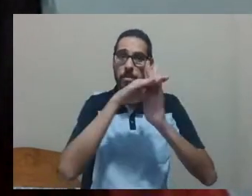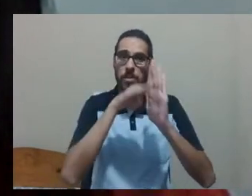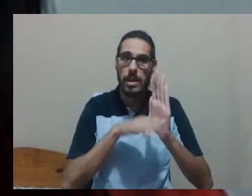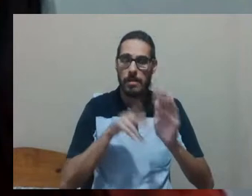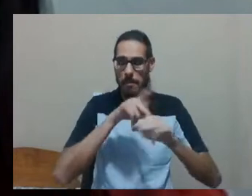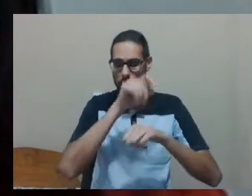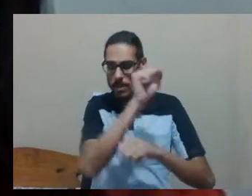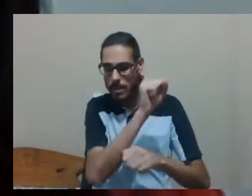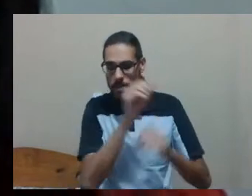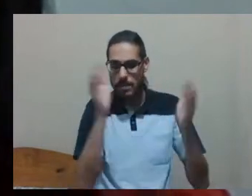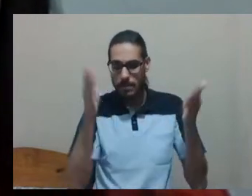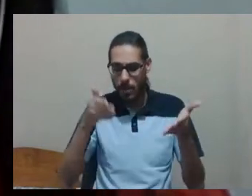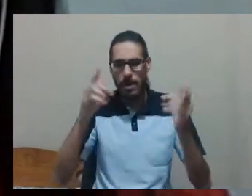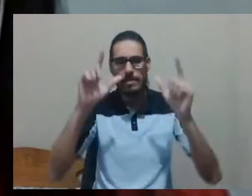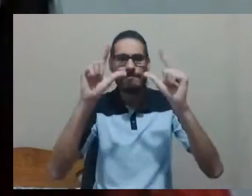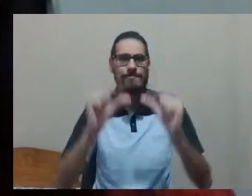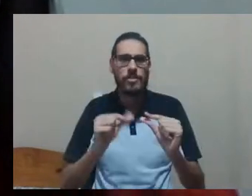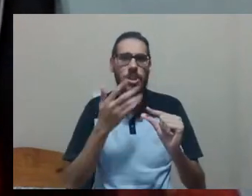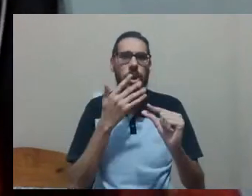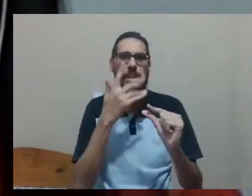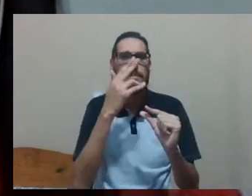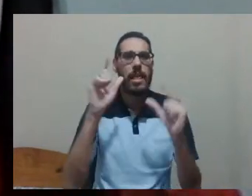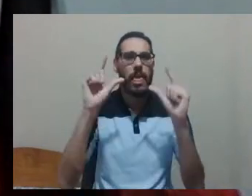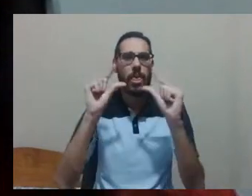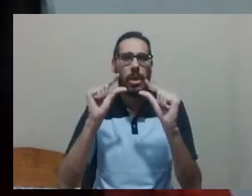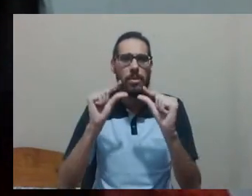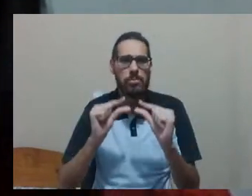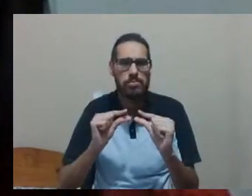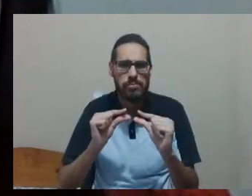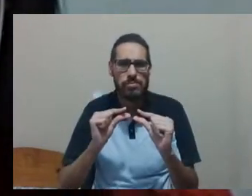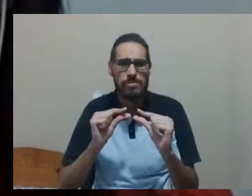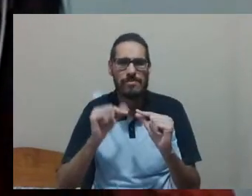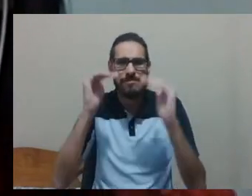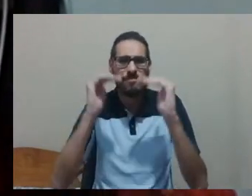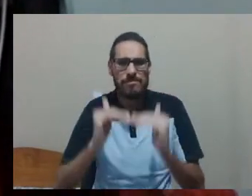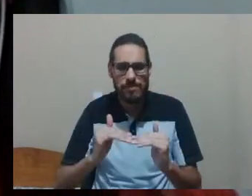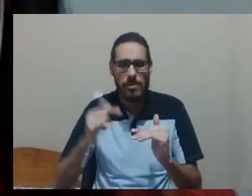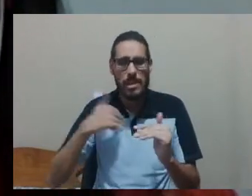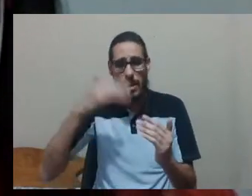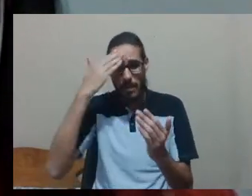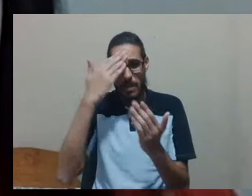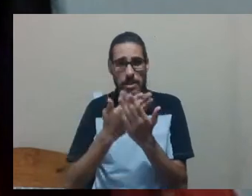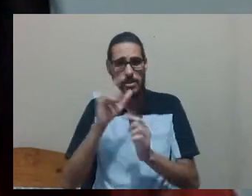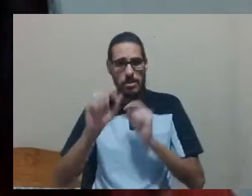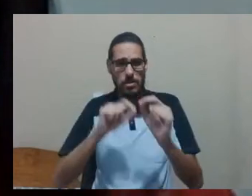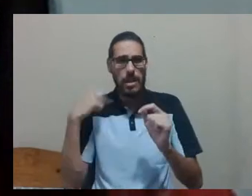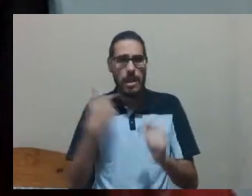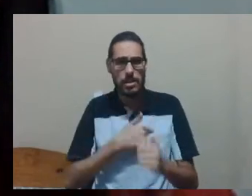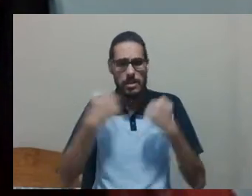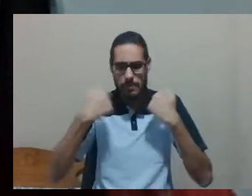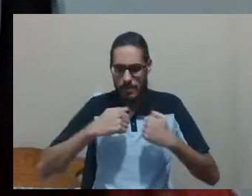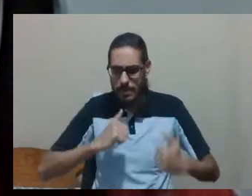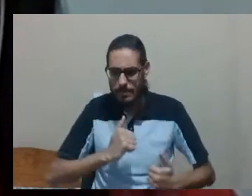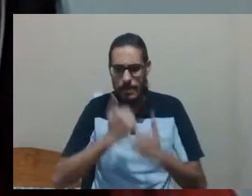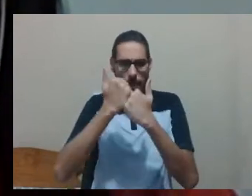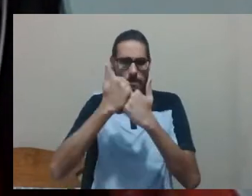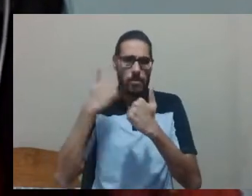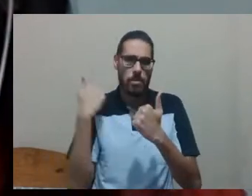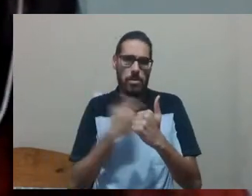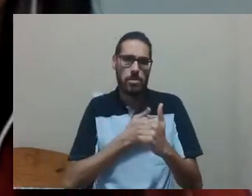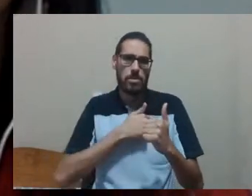diminuído as suas notas, né? Então, eu acredito que temos que dar total apoio aos nossos programas de